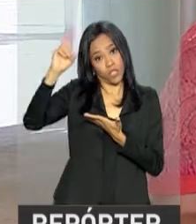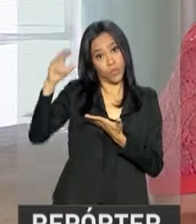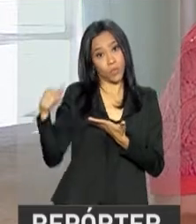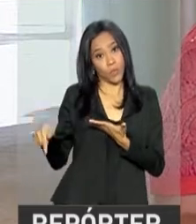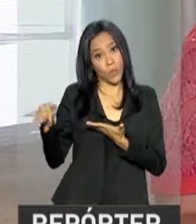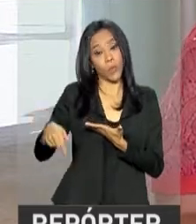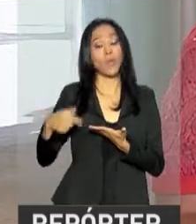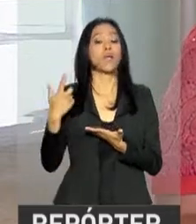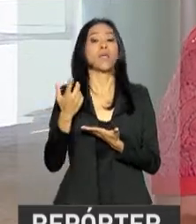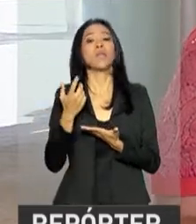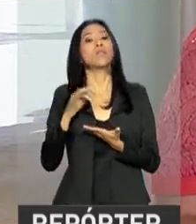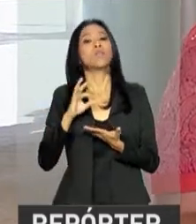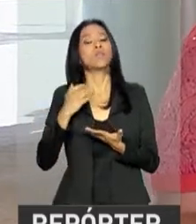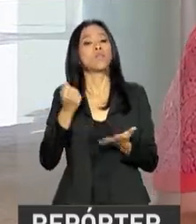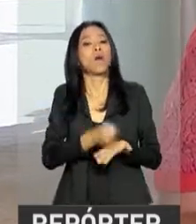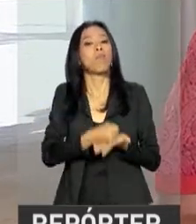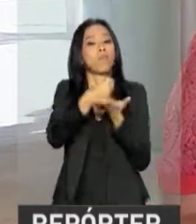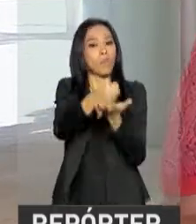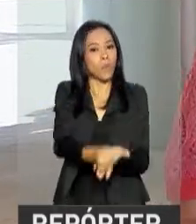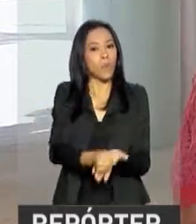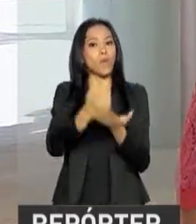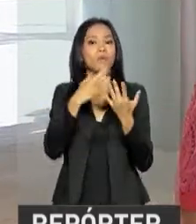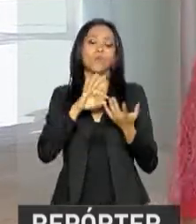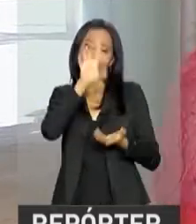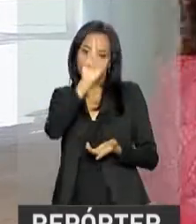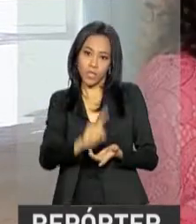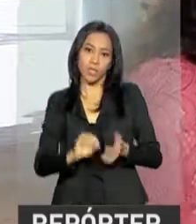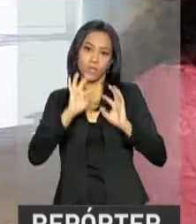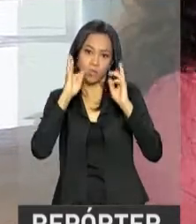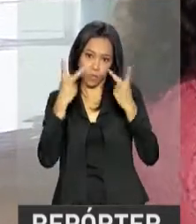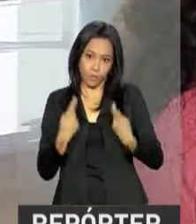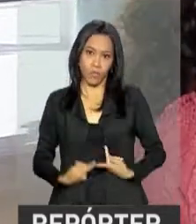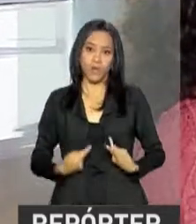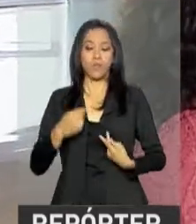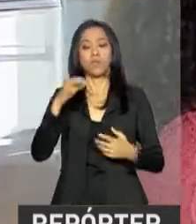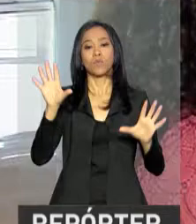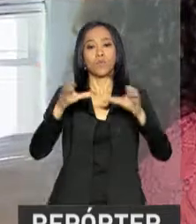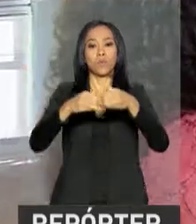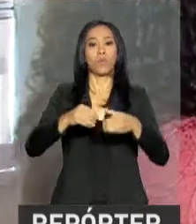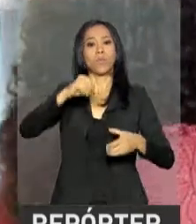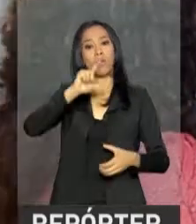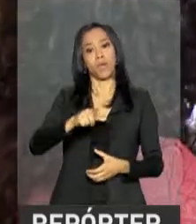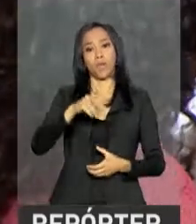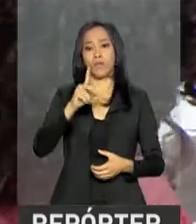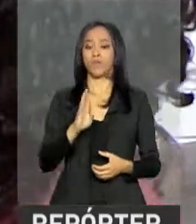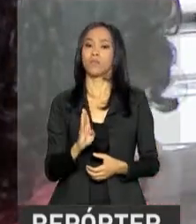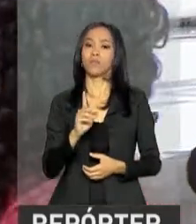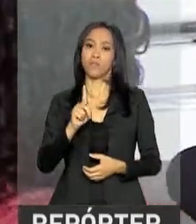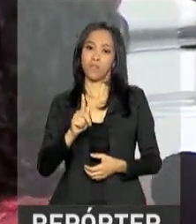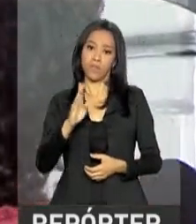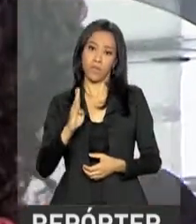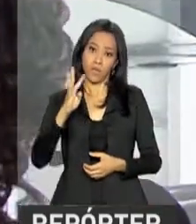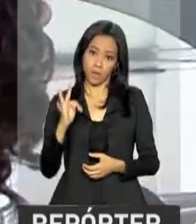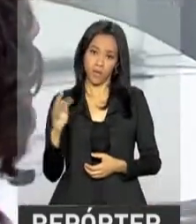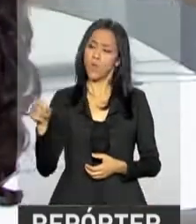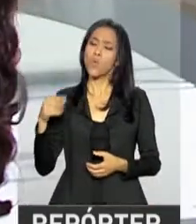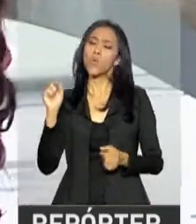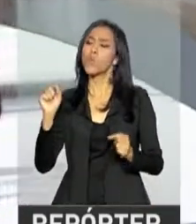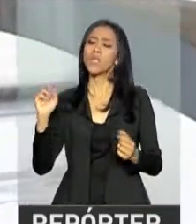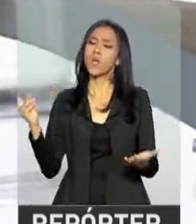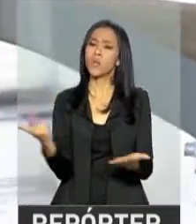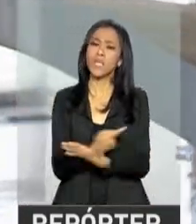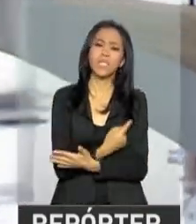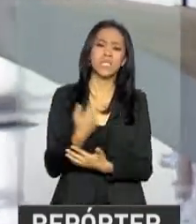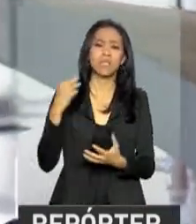promoção dos direitos lgbt do ministério dos direitos humanos marina quais problemas mais comuns enfrentados pela população lgbt